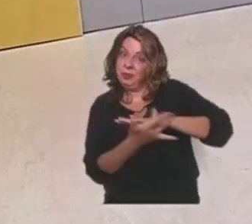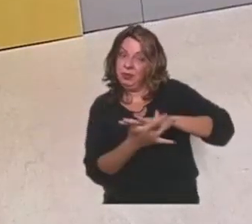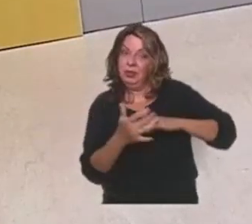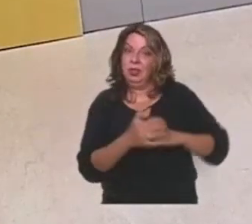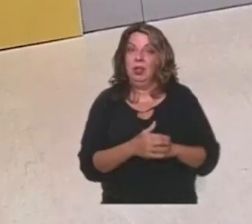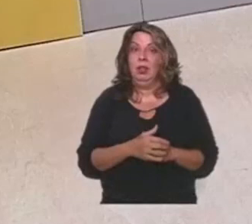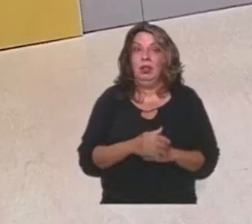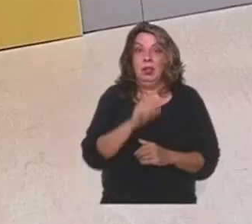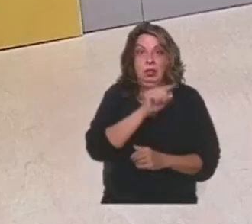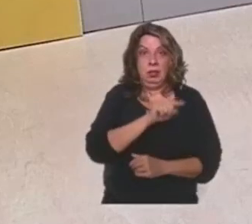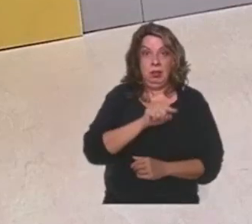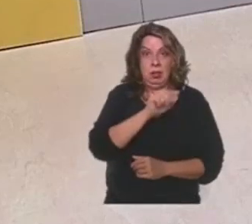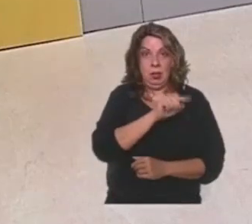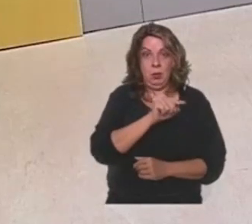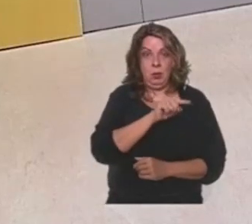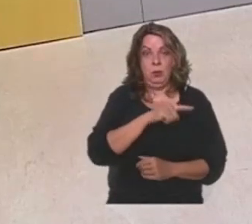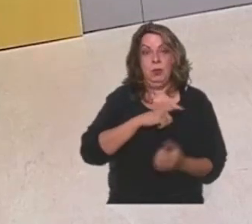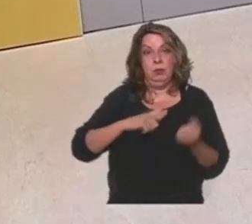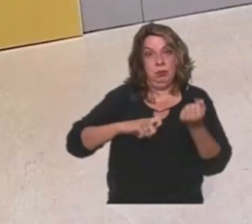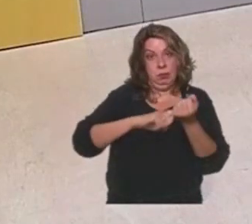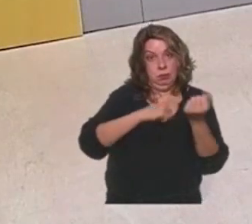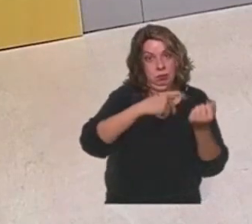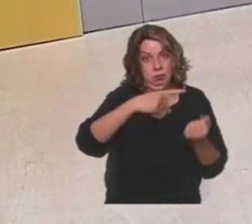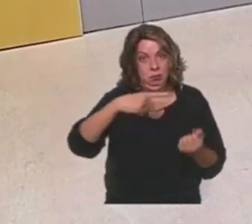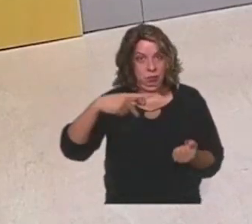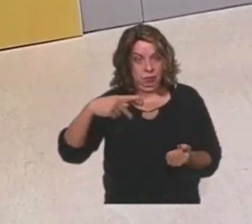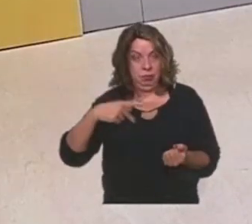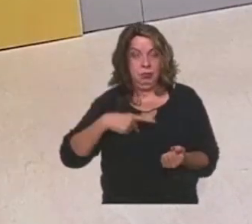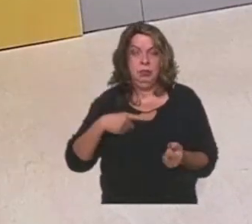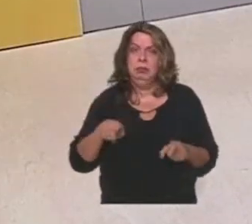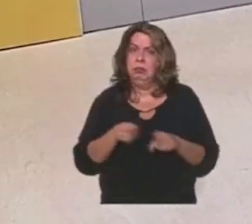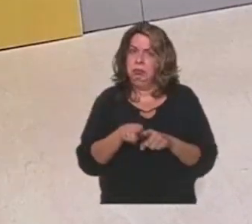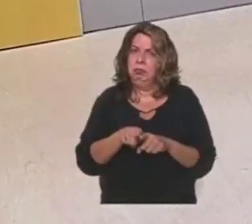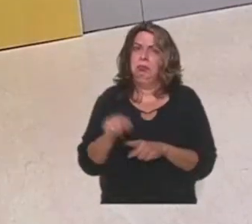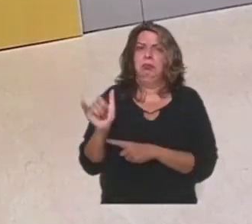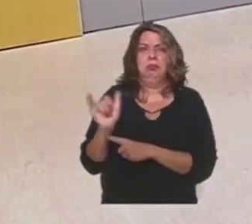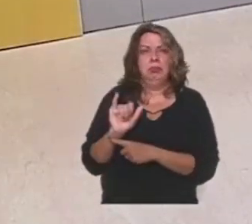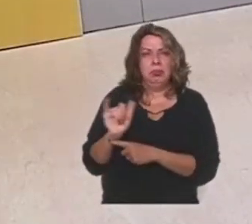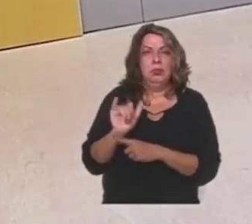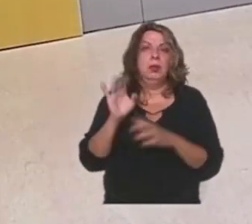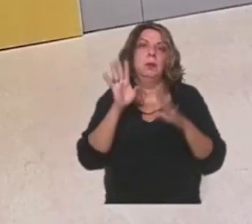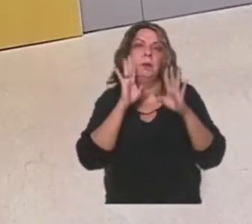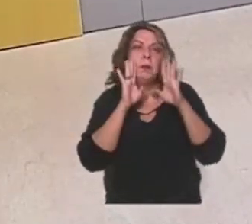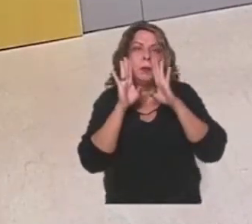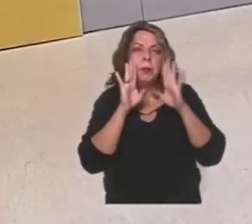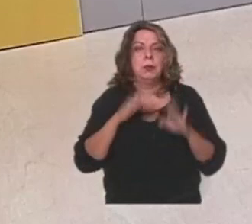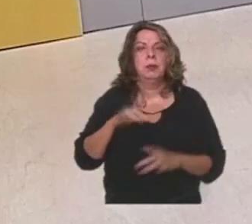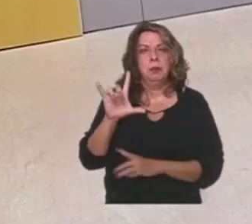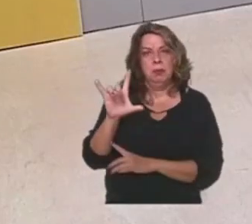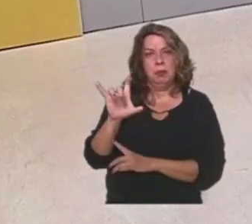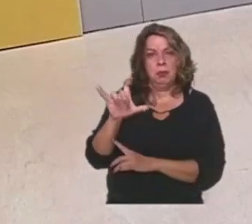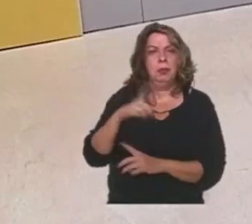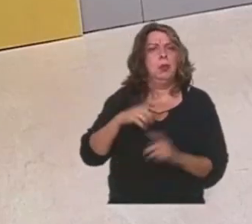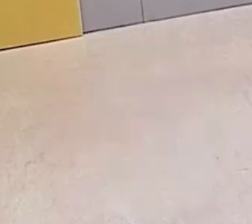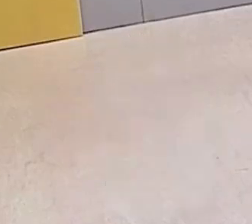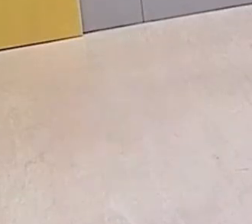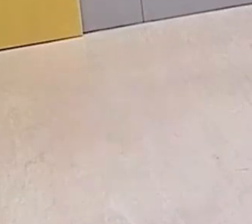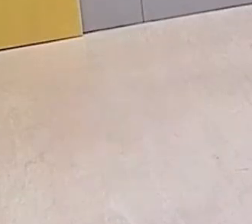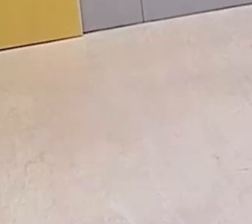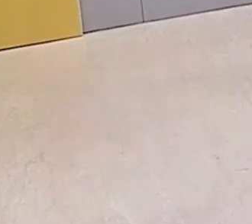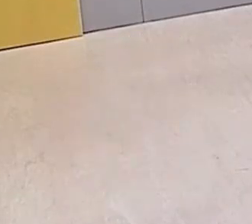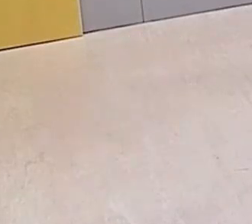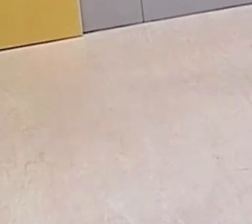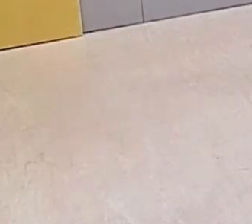lá no arroba cajucapoficial no Instagram, no Facebook ou no YouTube. Pode assistir pela nossa rede, por um